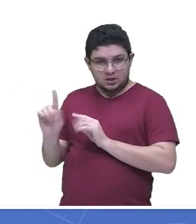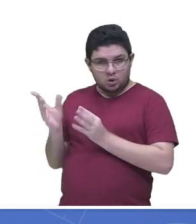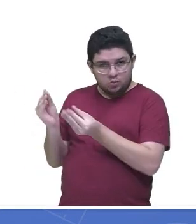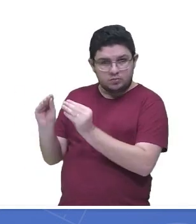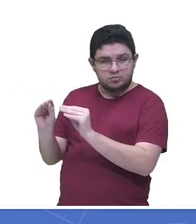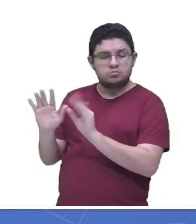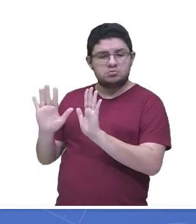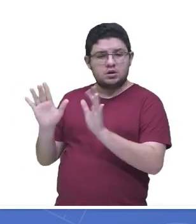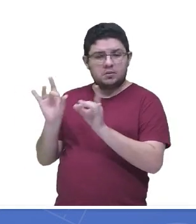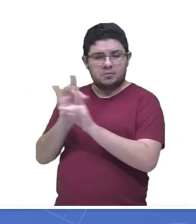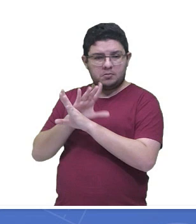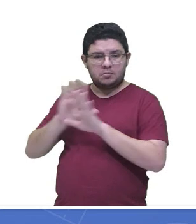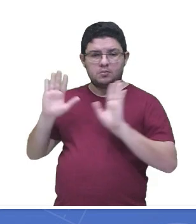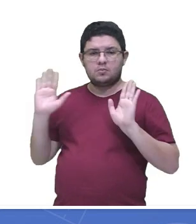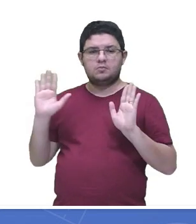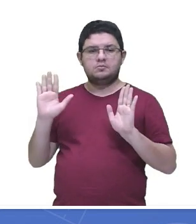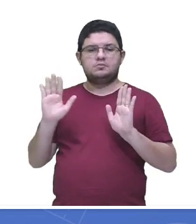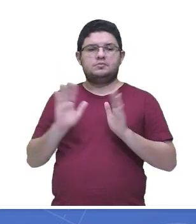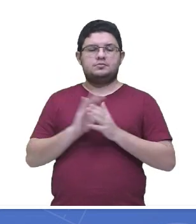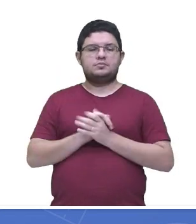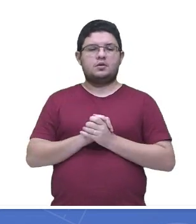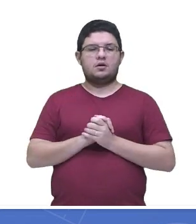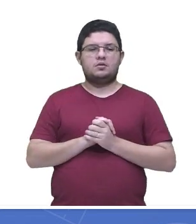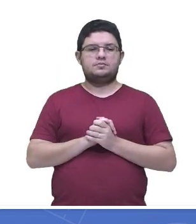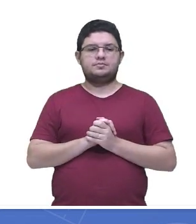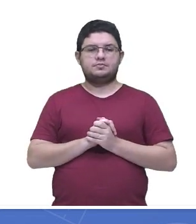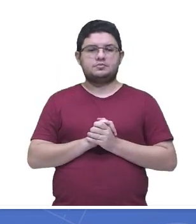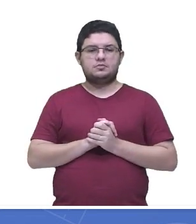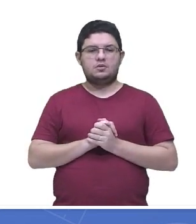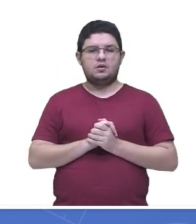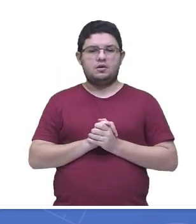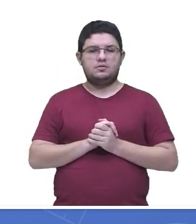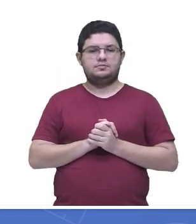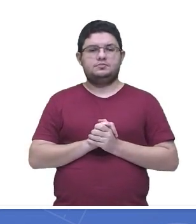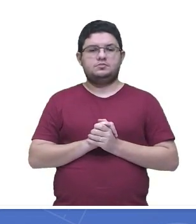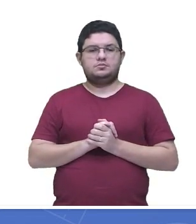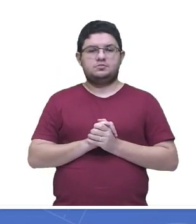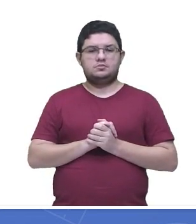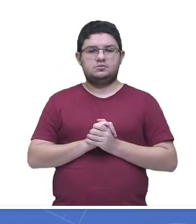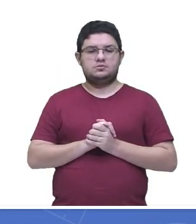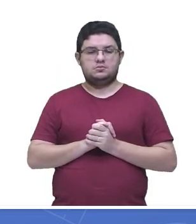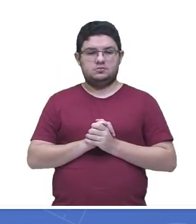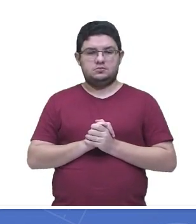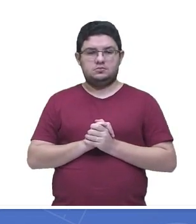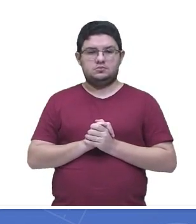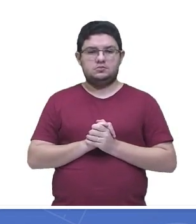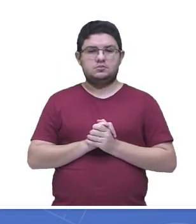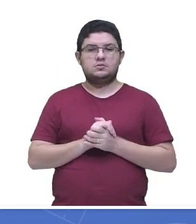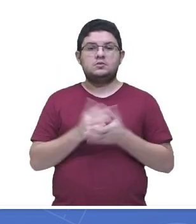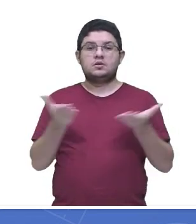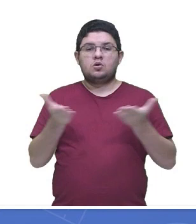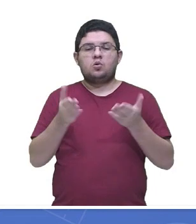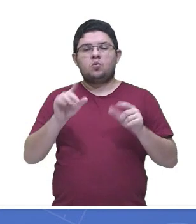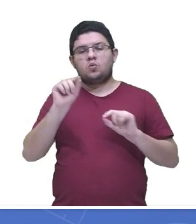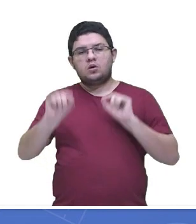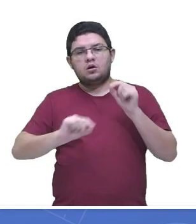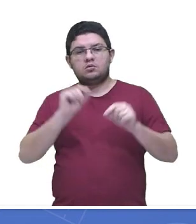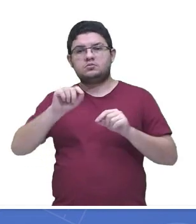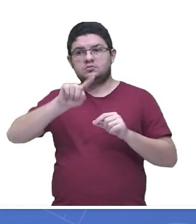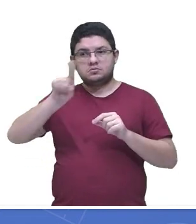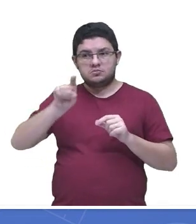gente? E para finalizar aqui, temos a forma interrogativa, que é quando eu